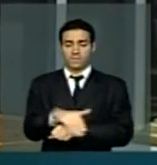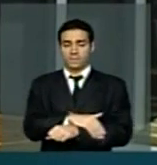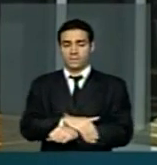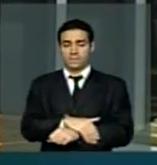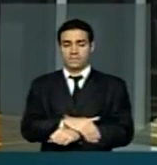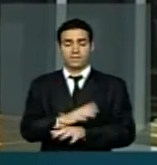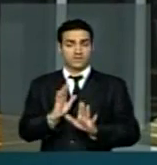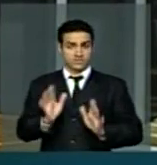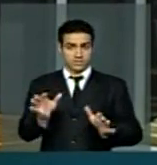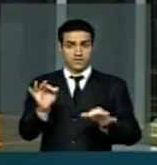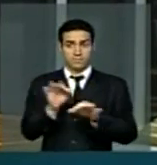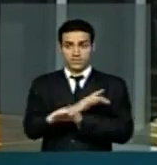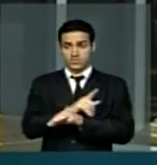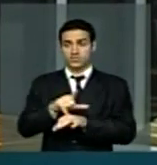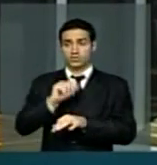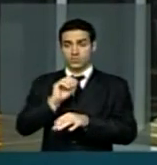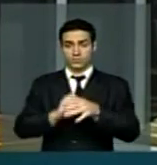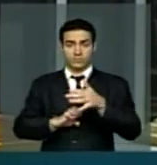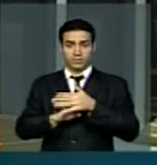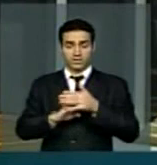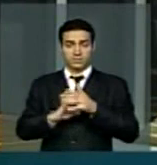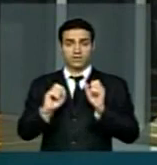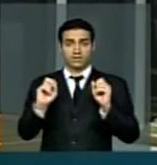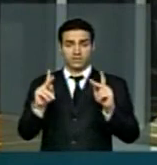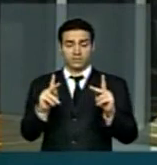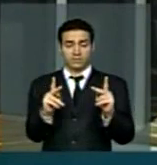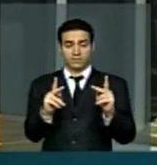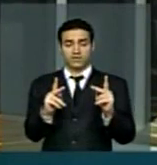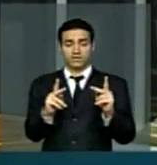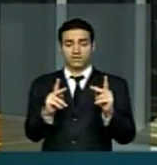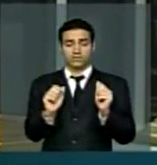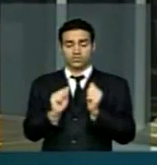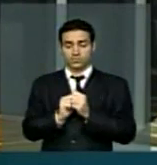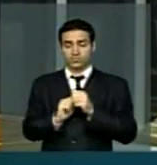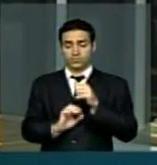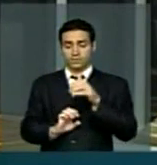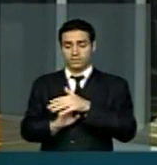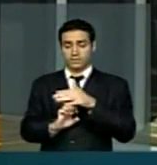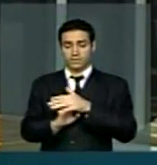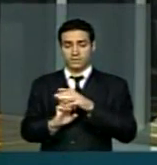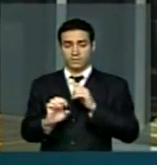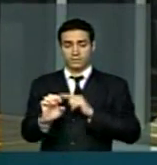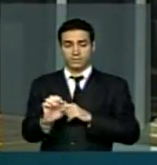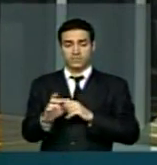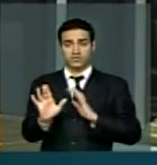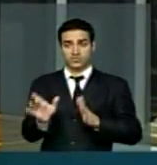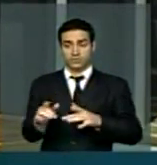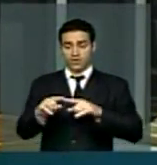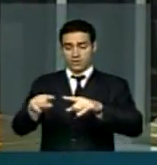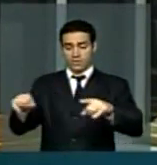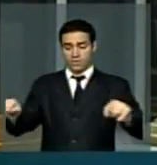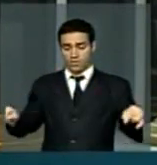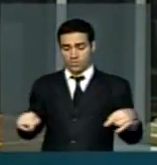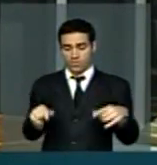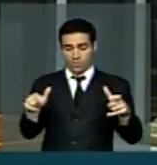já licitado, com uma empresa com o canteiro instalado,